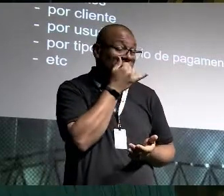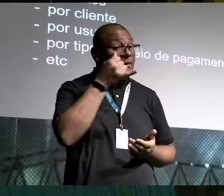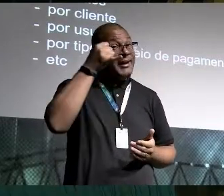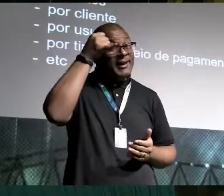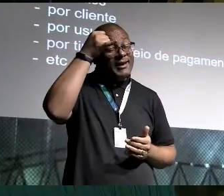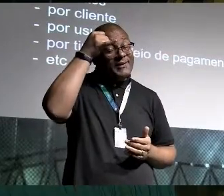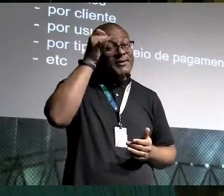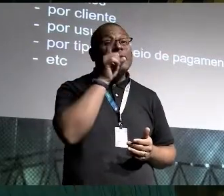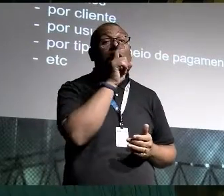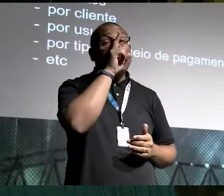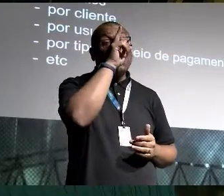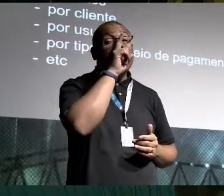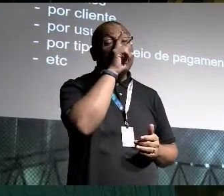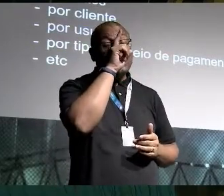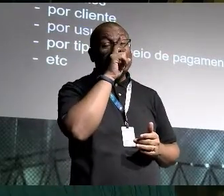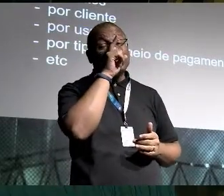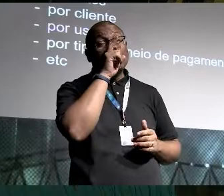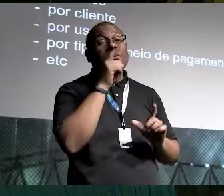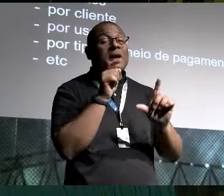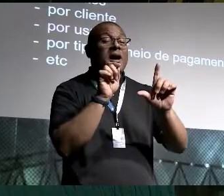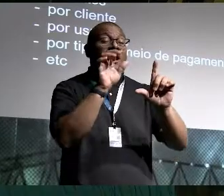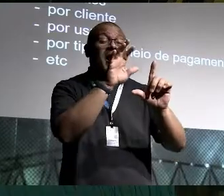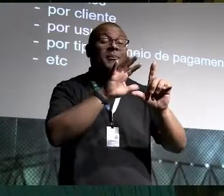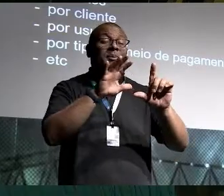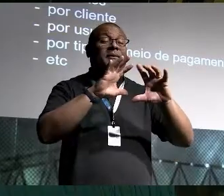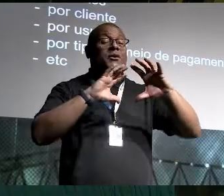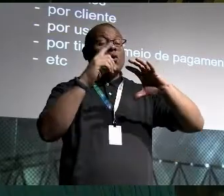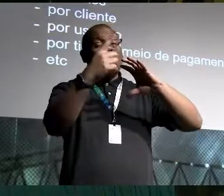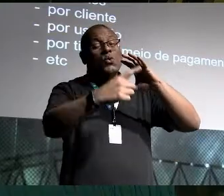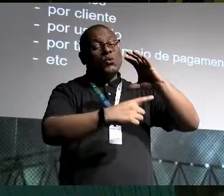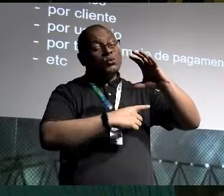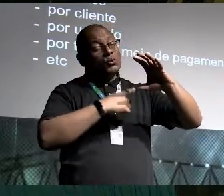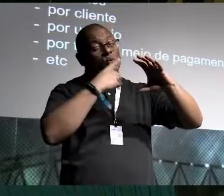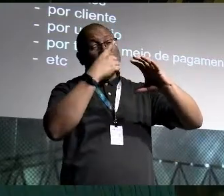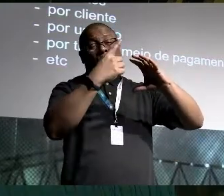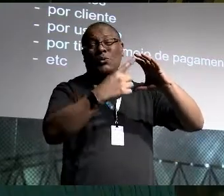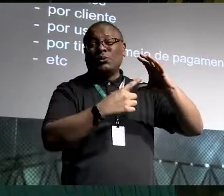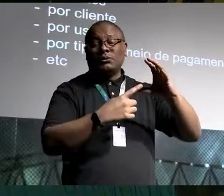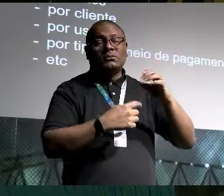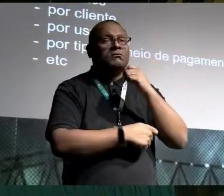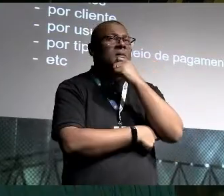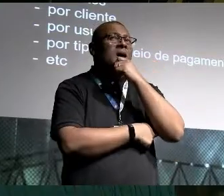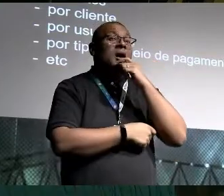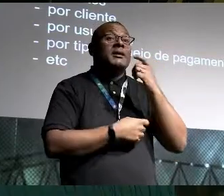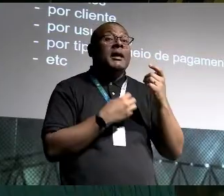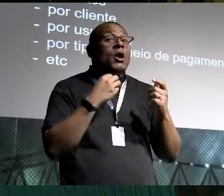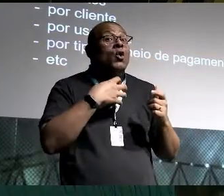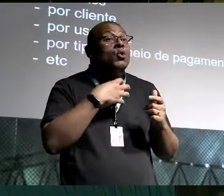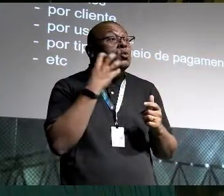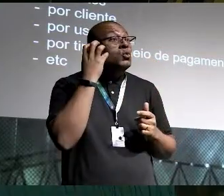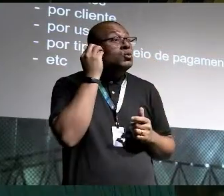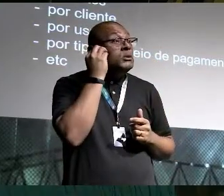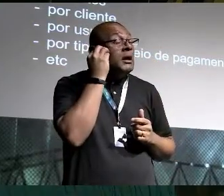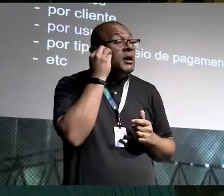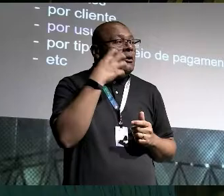esse tipo de risco, como a gente sabe que a plataforma é global e tem clientes no mundo inteiro usando, a gente acaba tomando uma abordagem um pouco